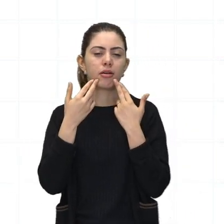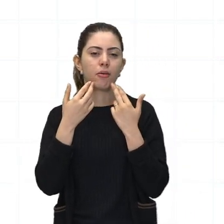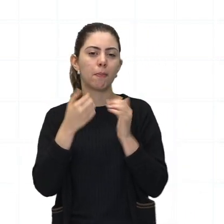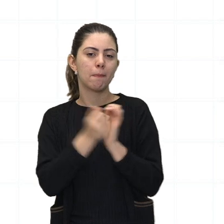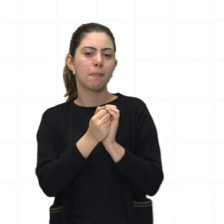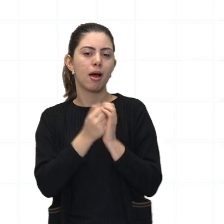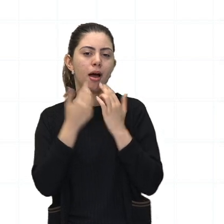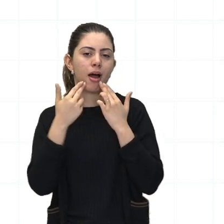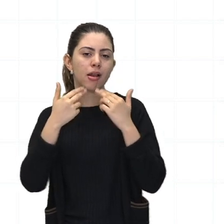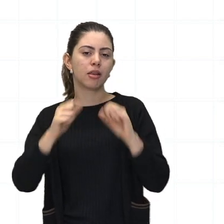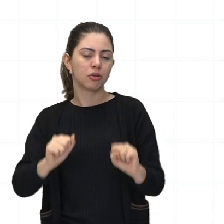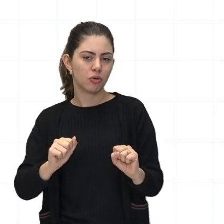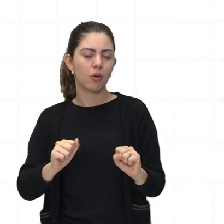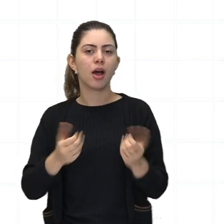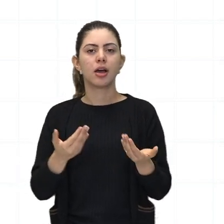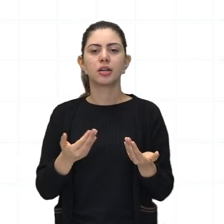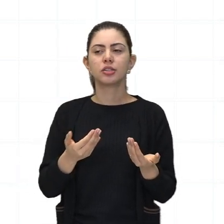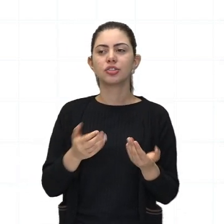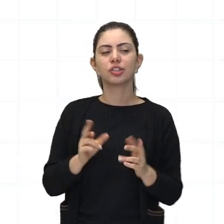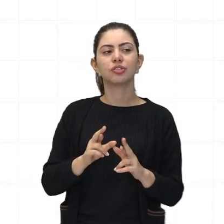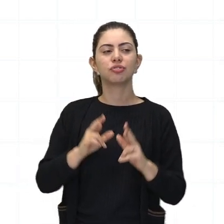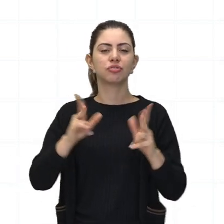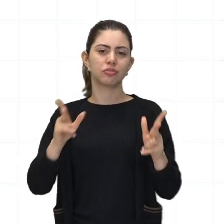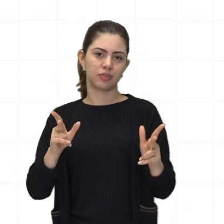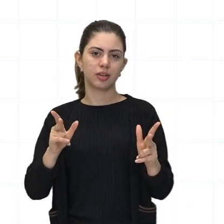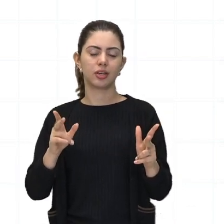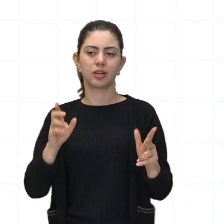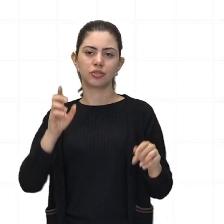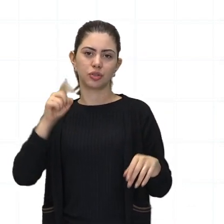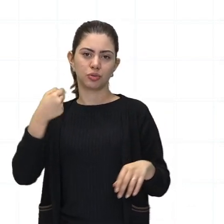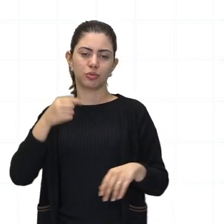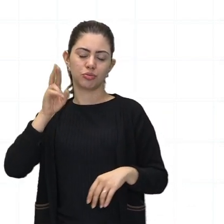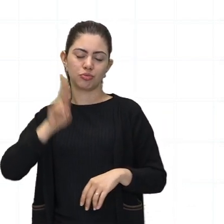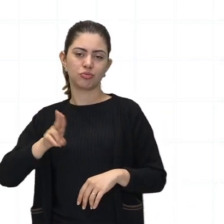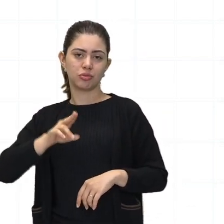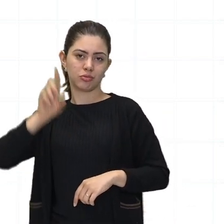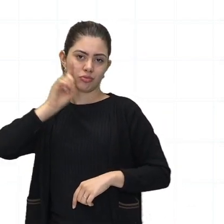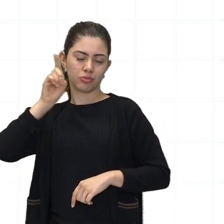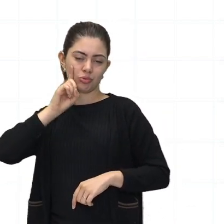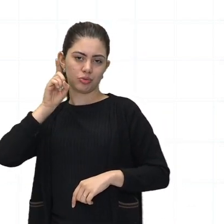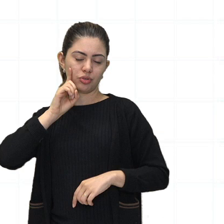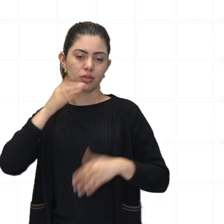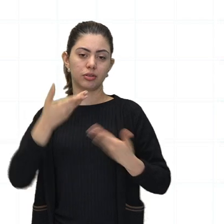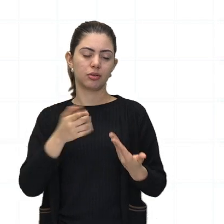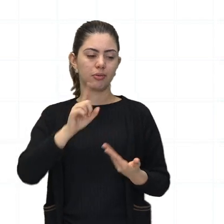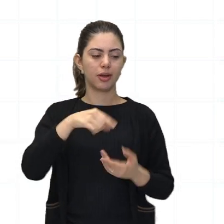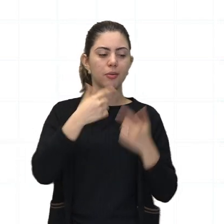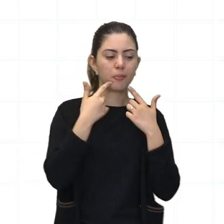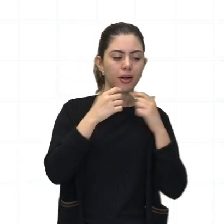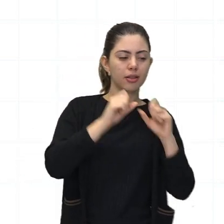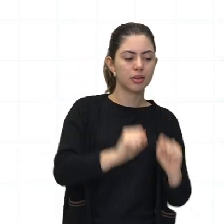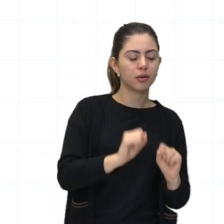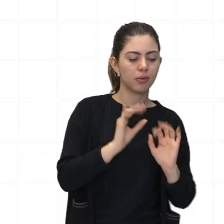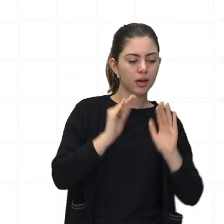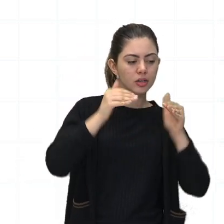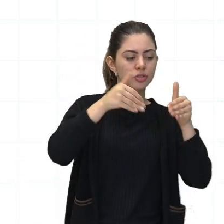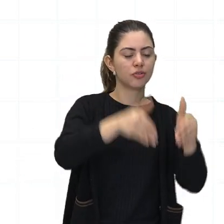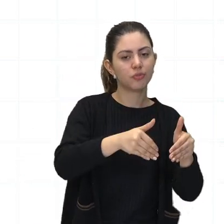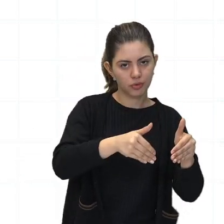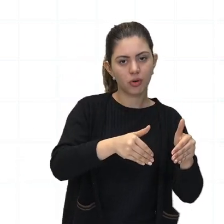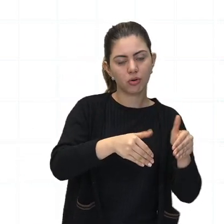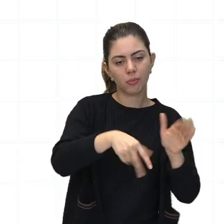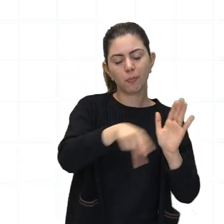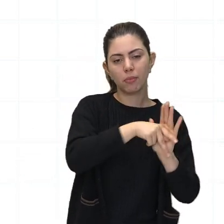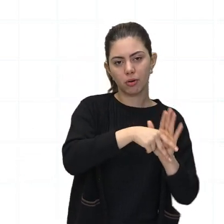é a linguagem comum que nós conhecemos do dia a dia. Muito pelo contrário, é uma linguagem trabalhada, ela é uma linguagem mais estilizada